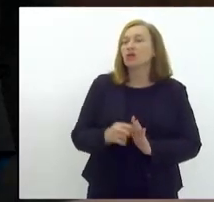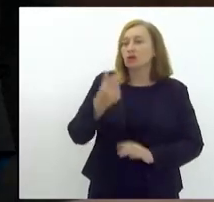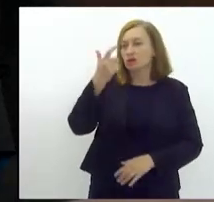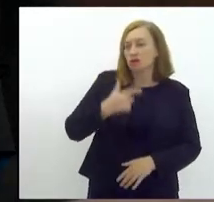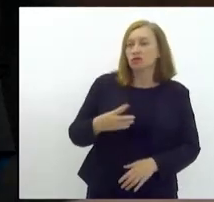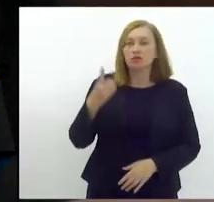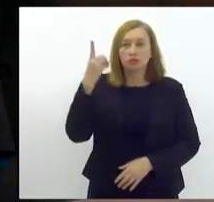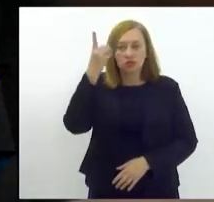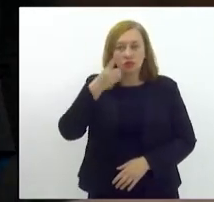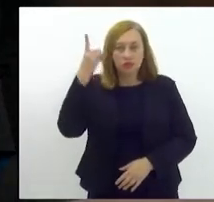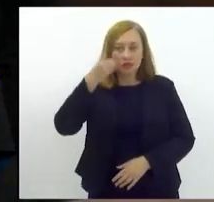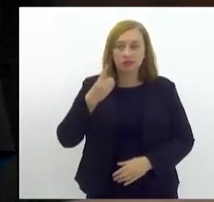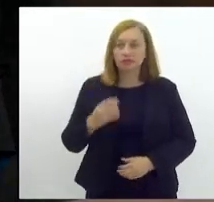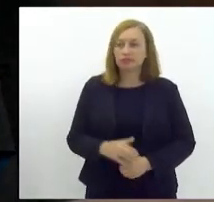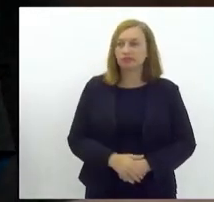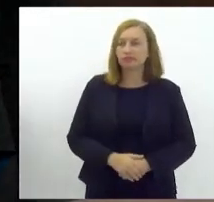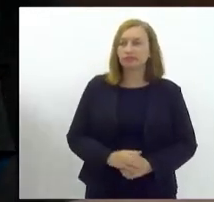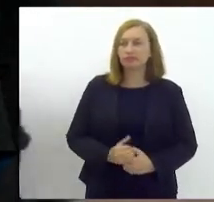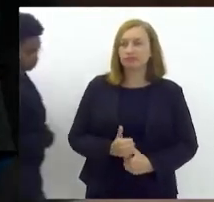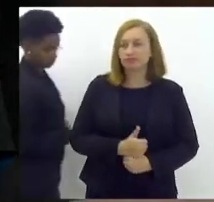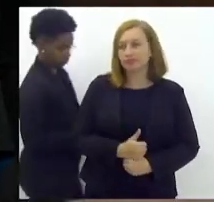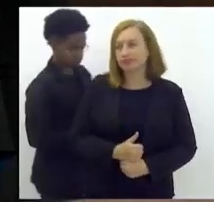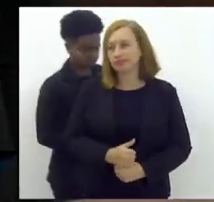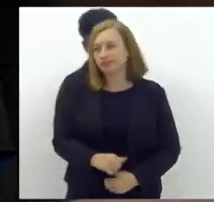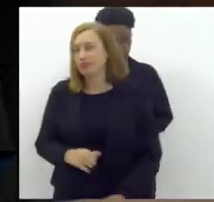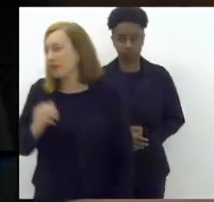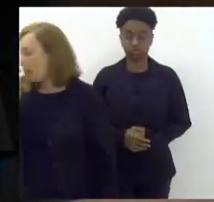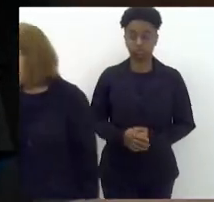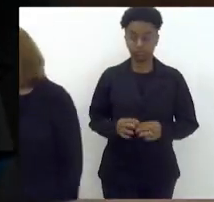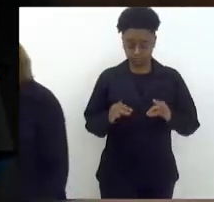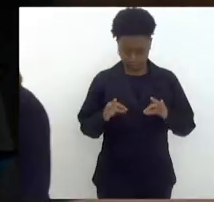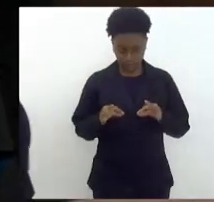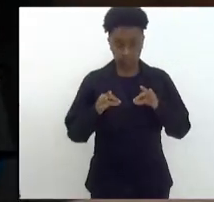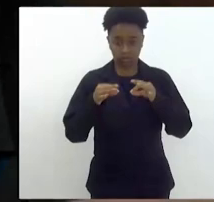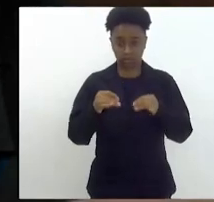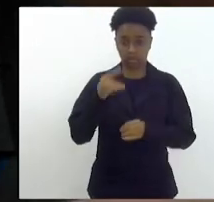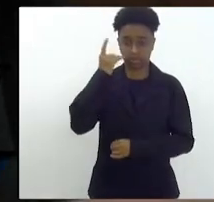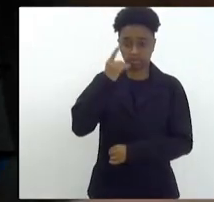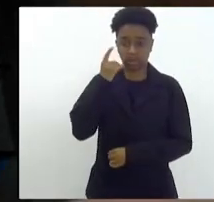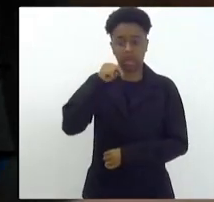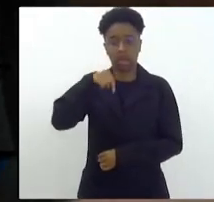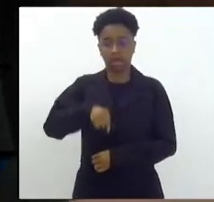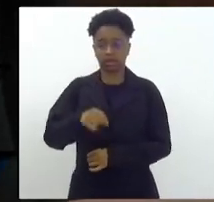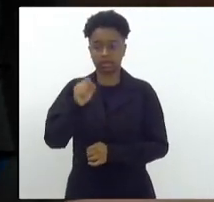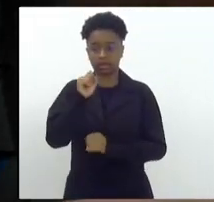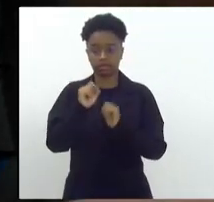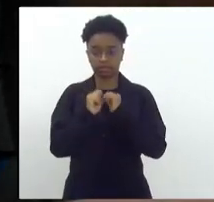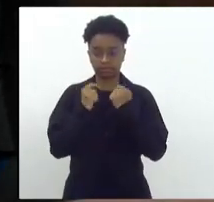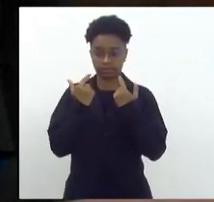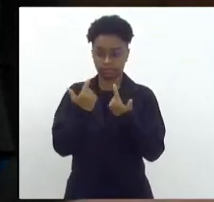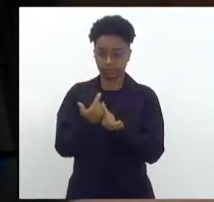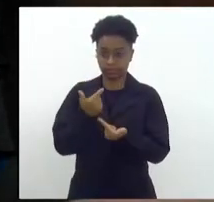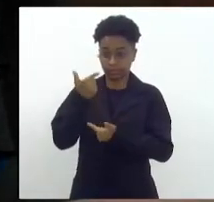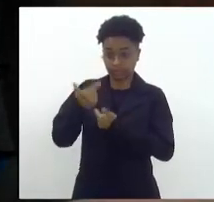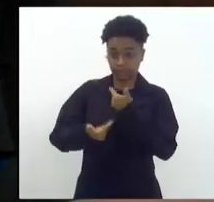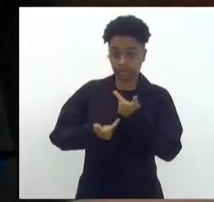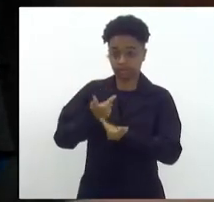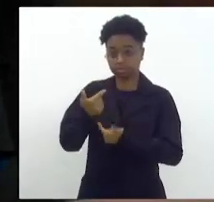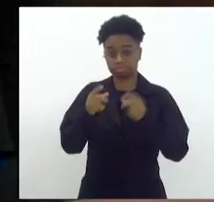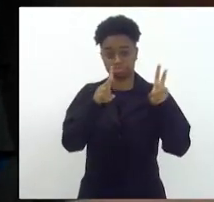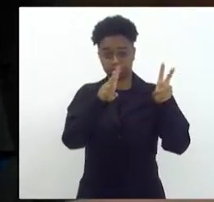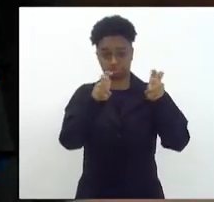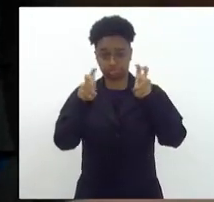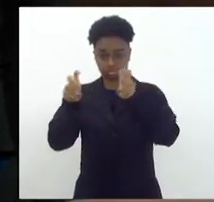todos os deputados e deputados aqui da Assembleia Legislativa trabalha algum tipo de